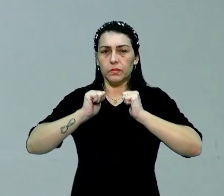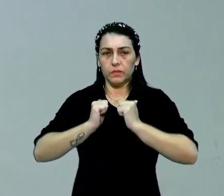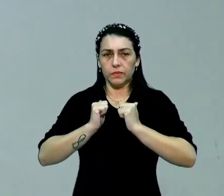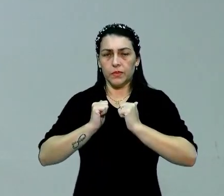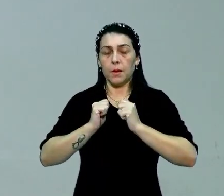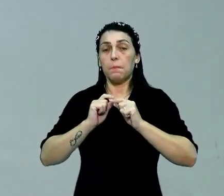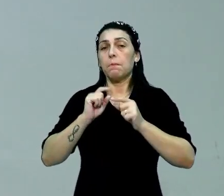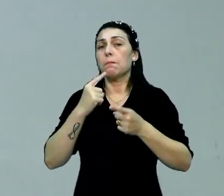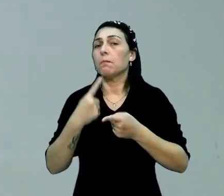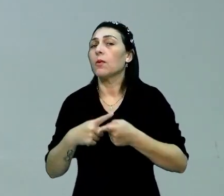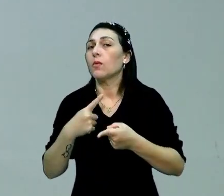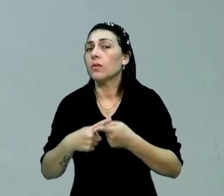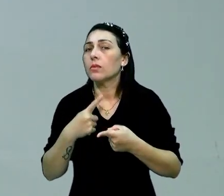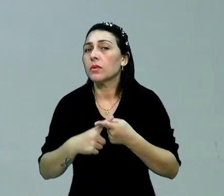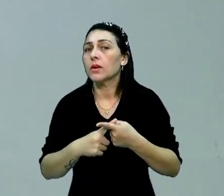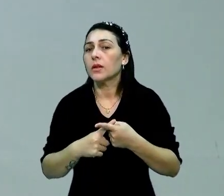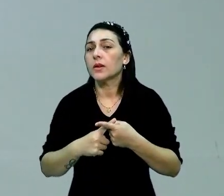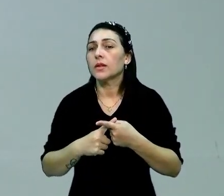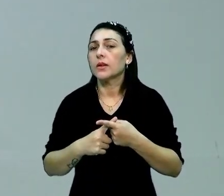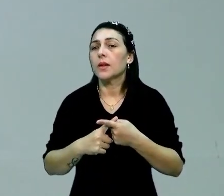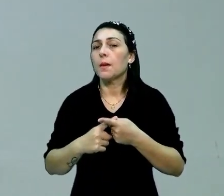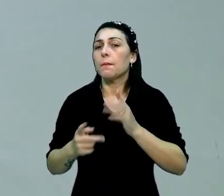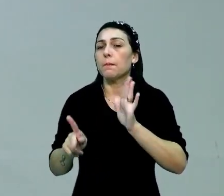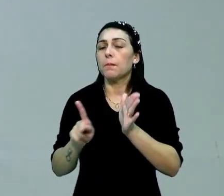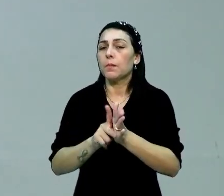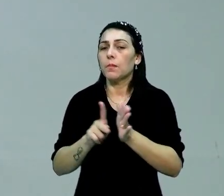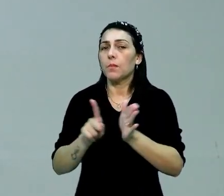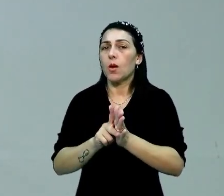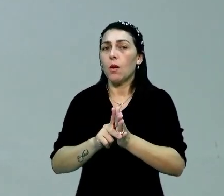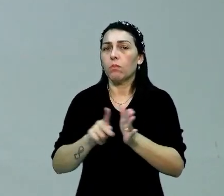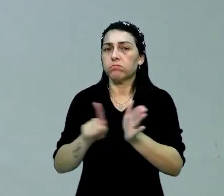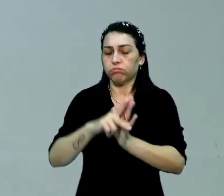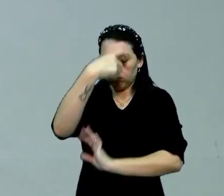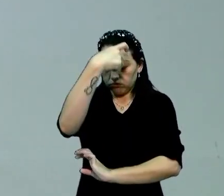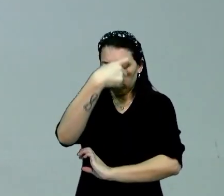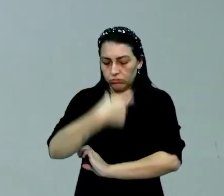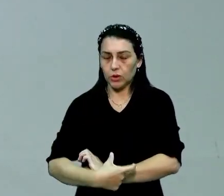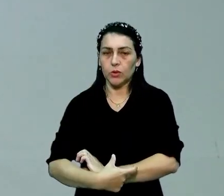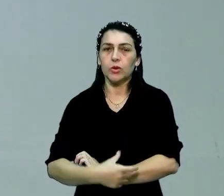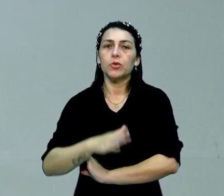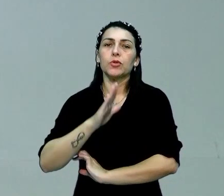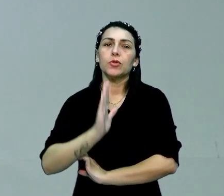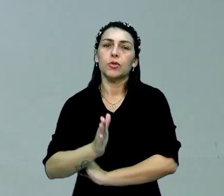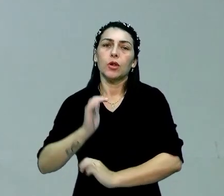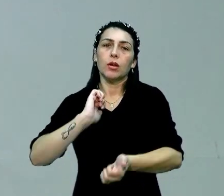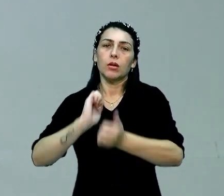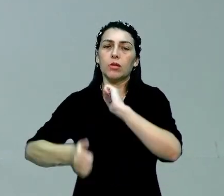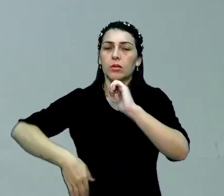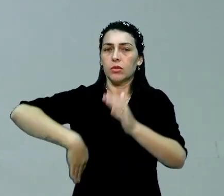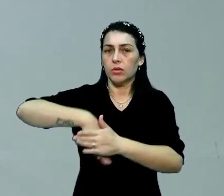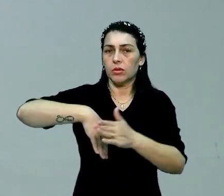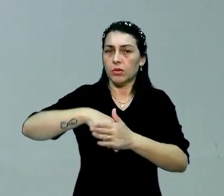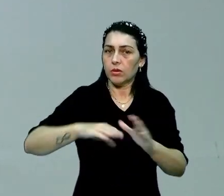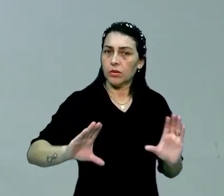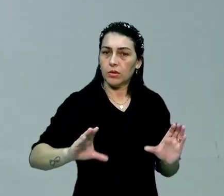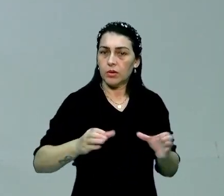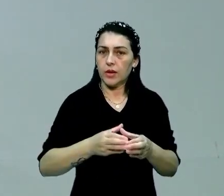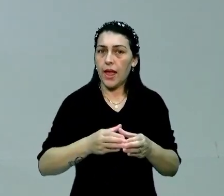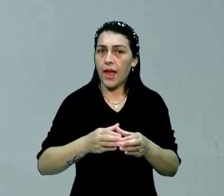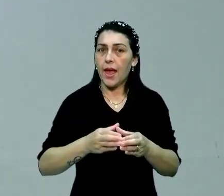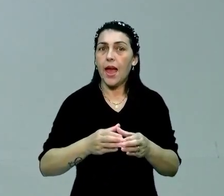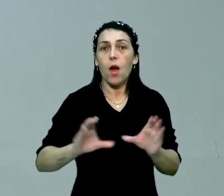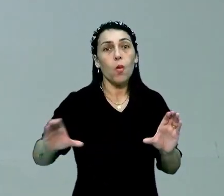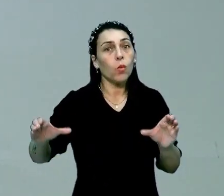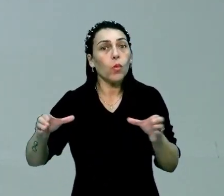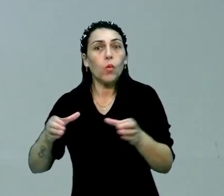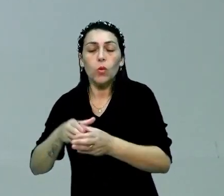mas é porque ele está ali totalmente direcionado para o seu eu. Já as práticas esportivas, normalmente coletivas, ela já